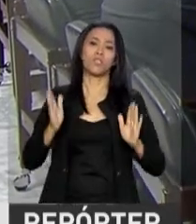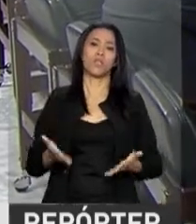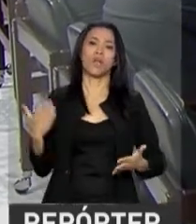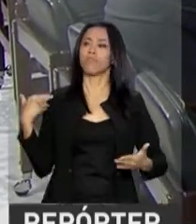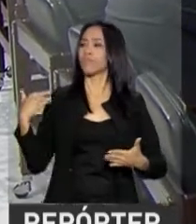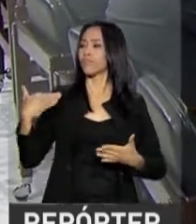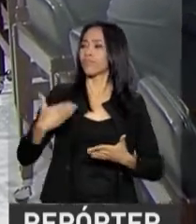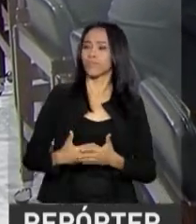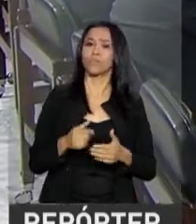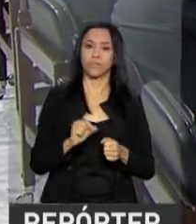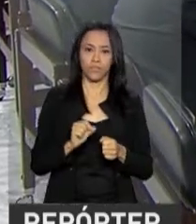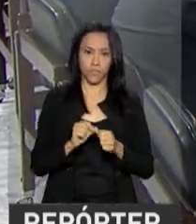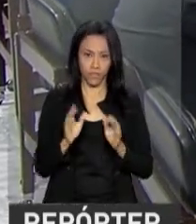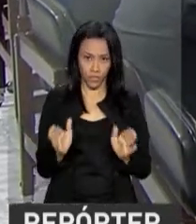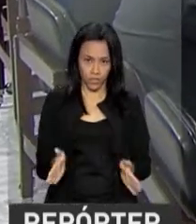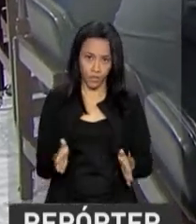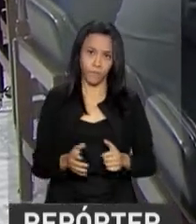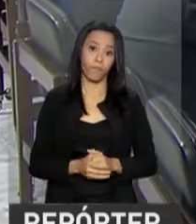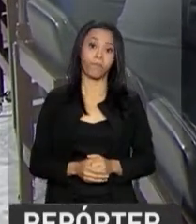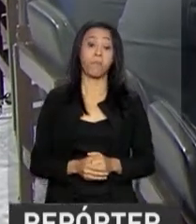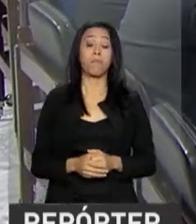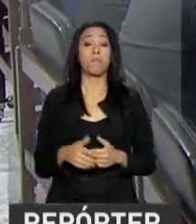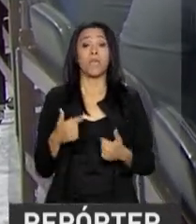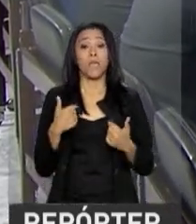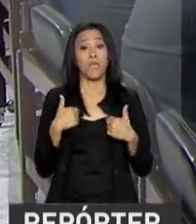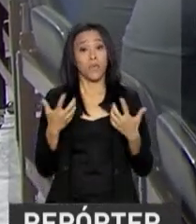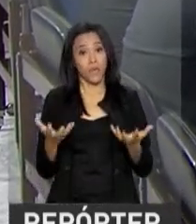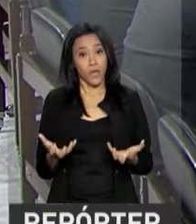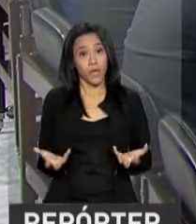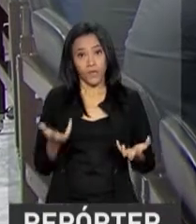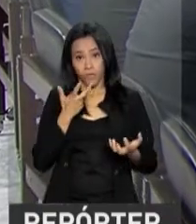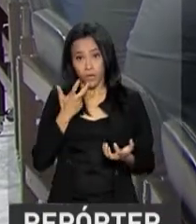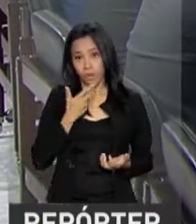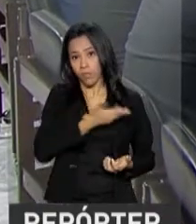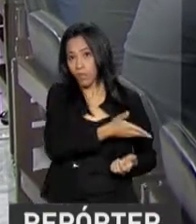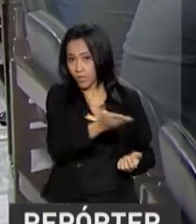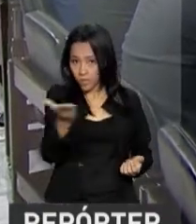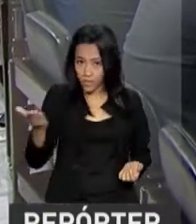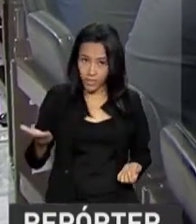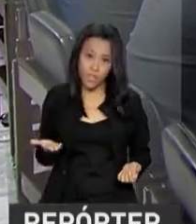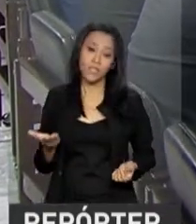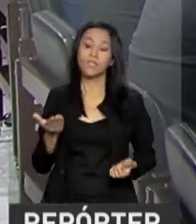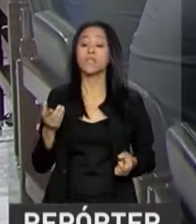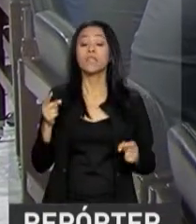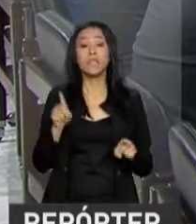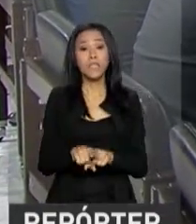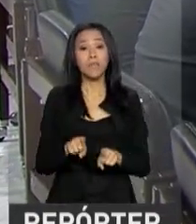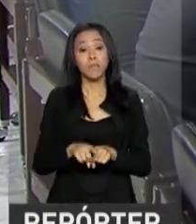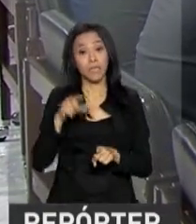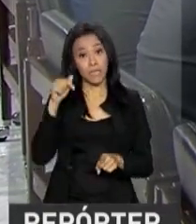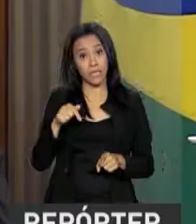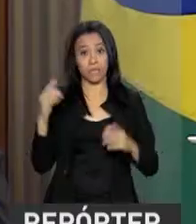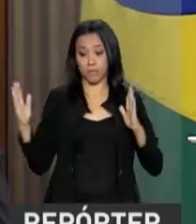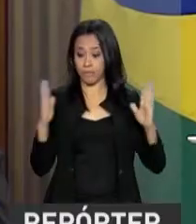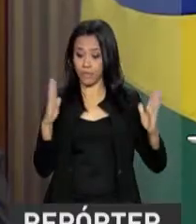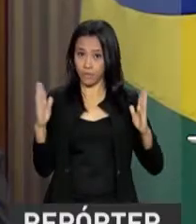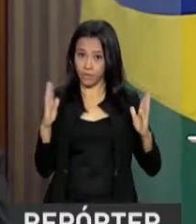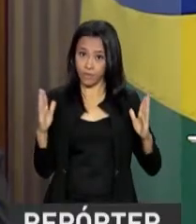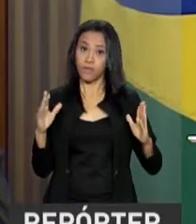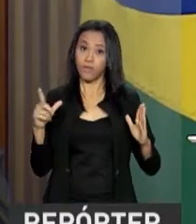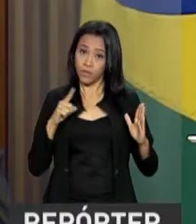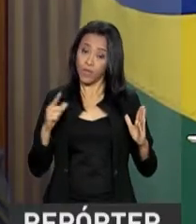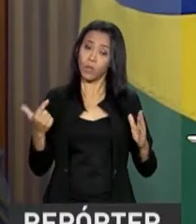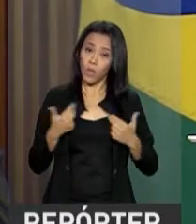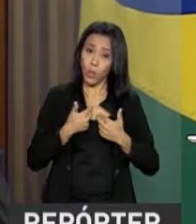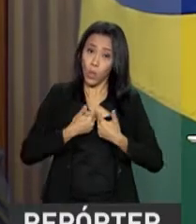desenvolvido e eu quero dizer que também nesse período nós teremos coisas